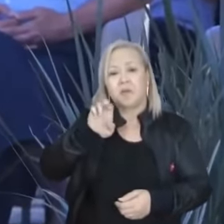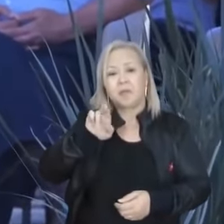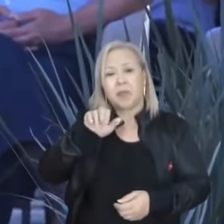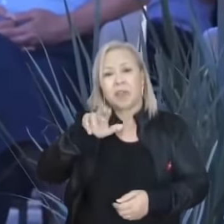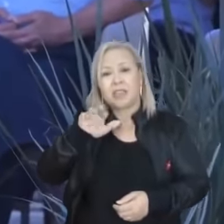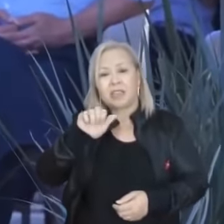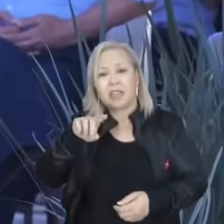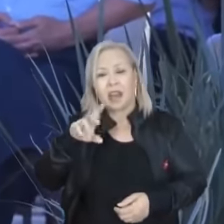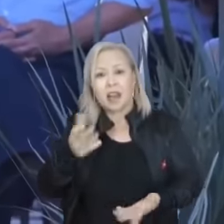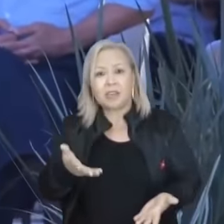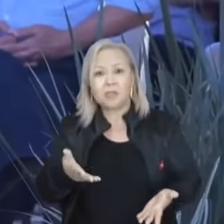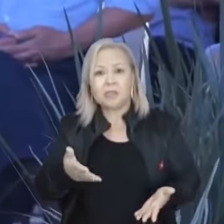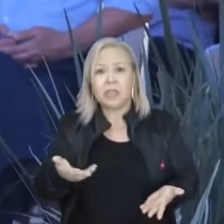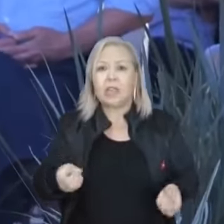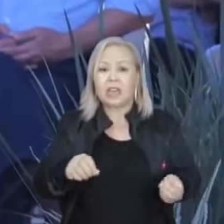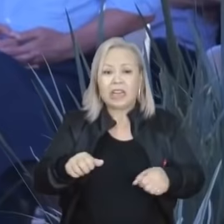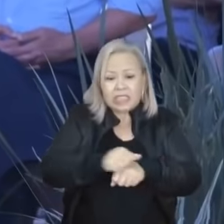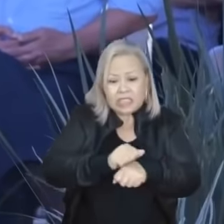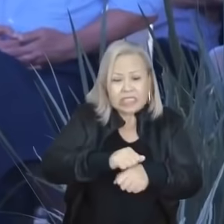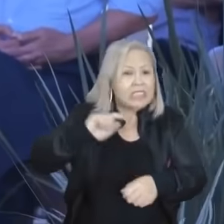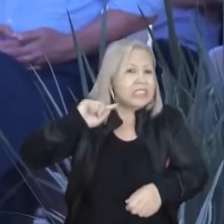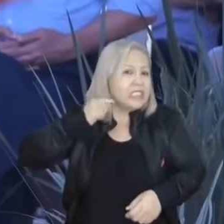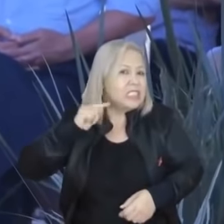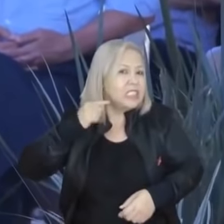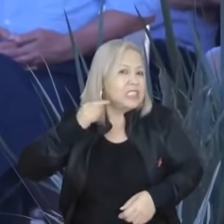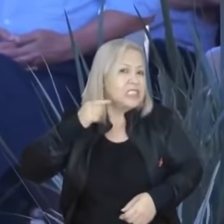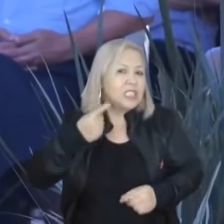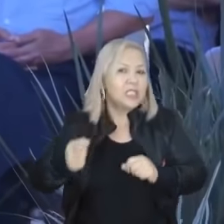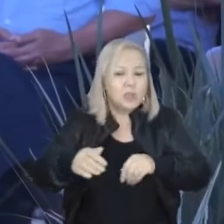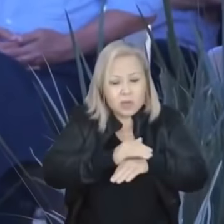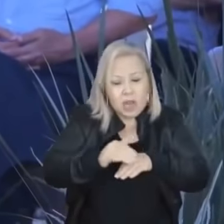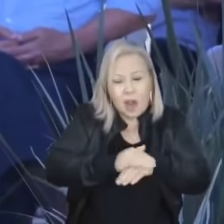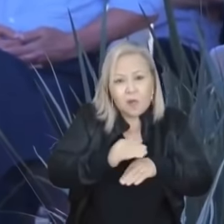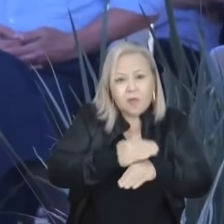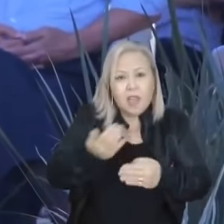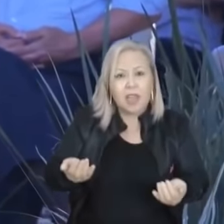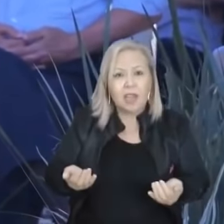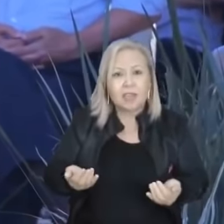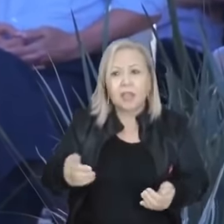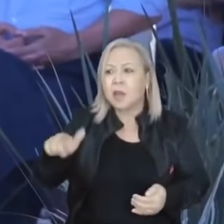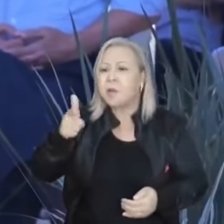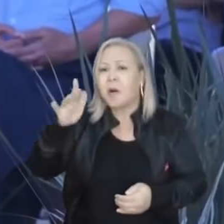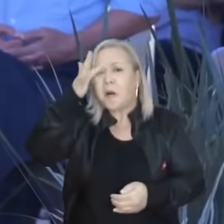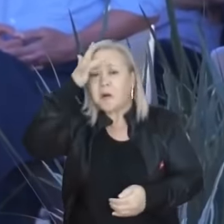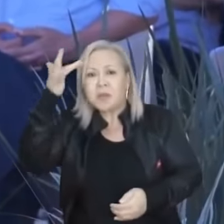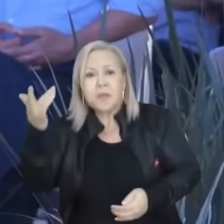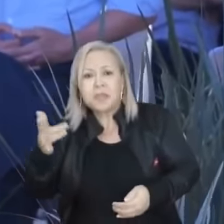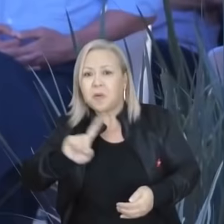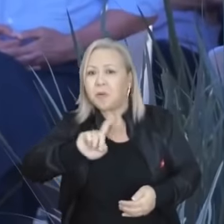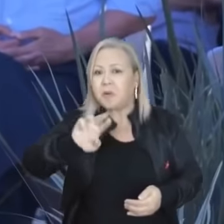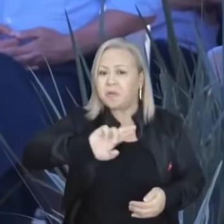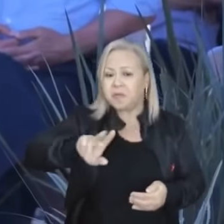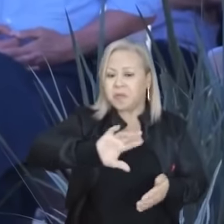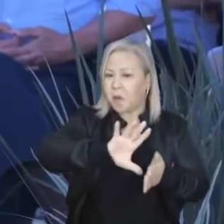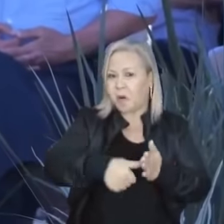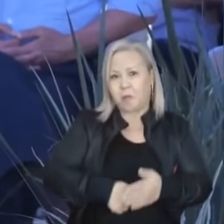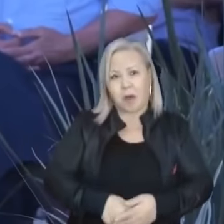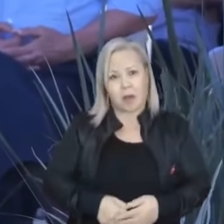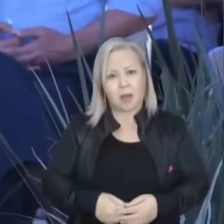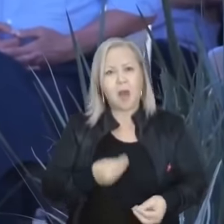na sarjeta para ir para a escola com um tênis parecendo velho, para outro não roubar. Ora, eu não posso achar que esse moleque que roubou